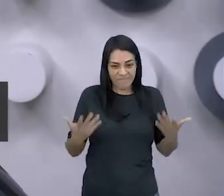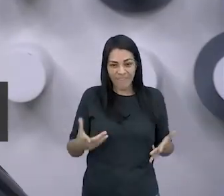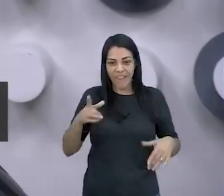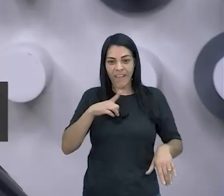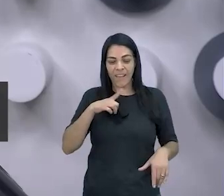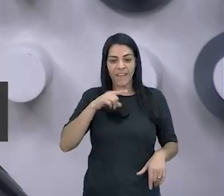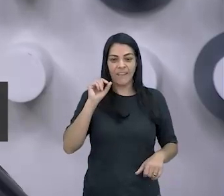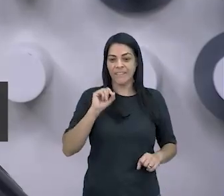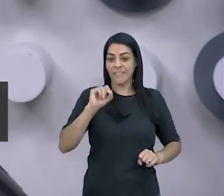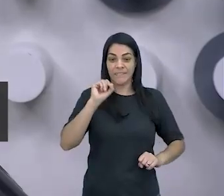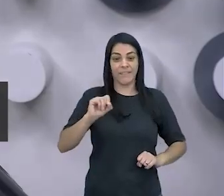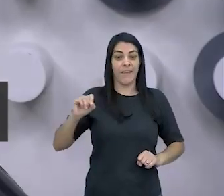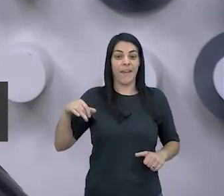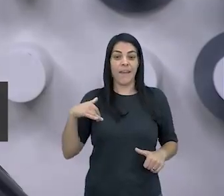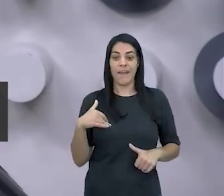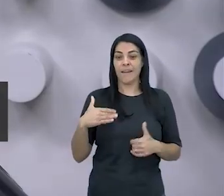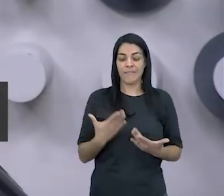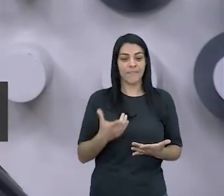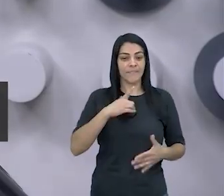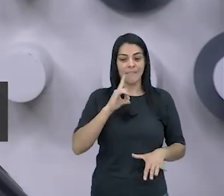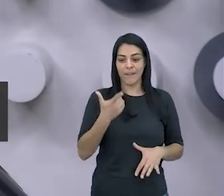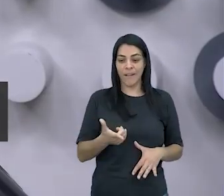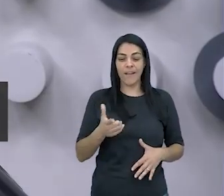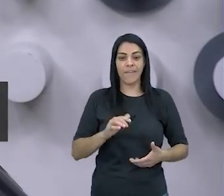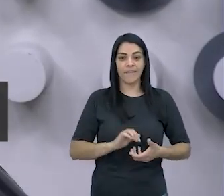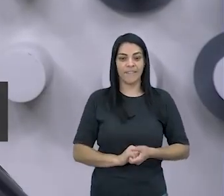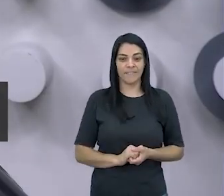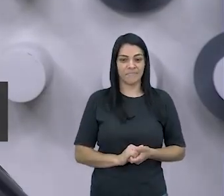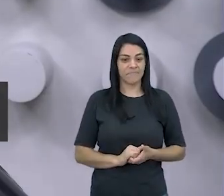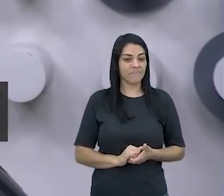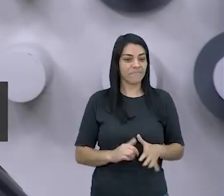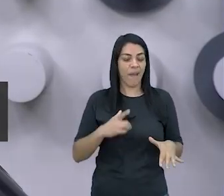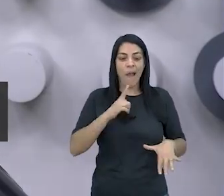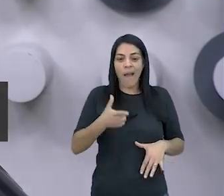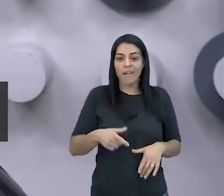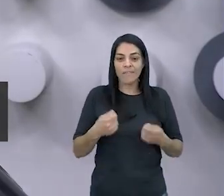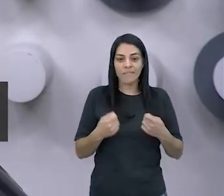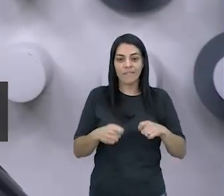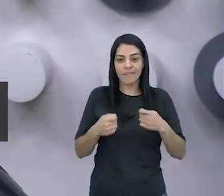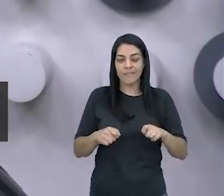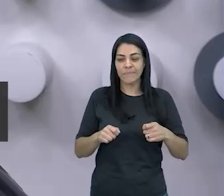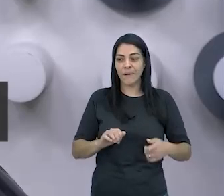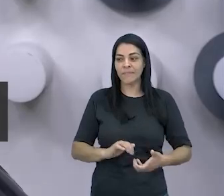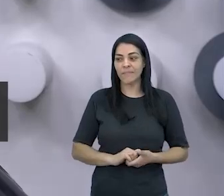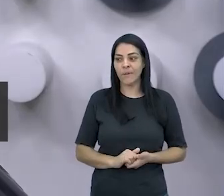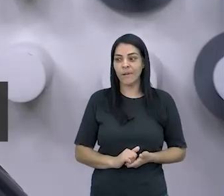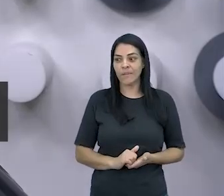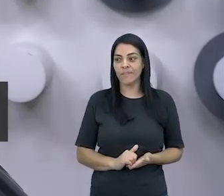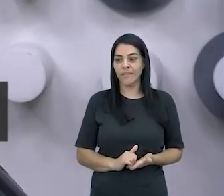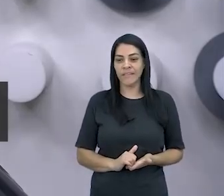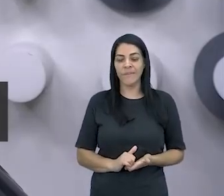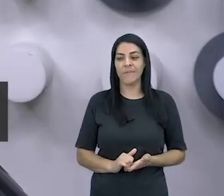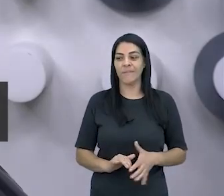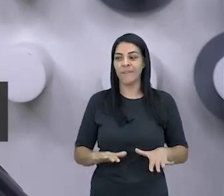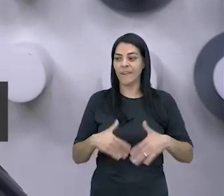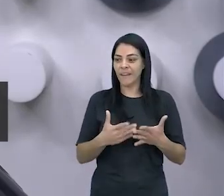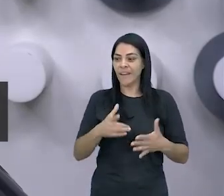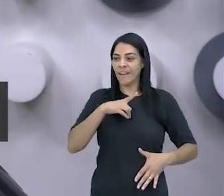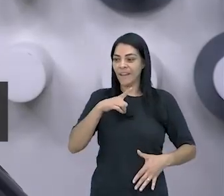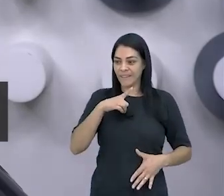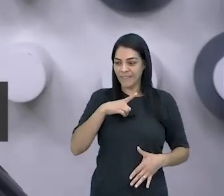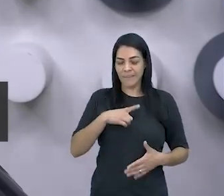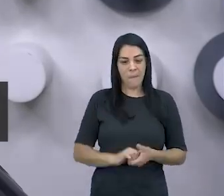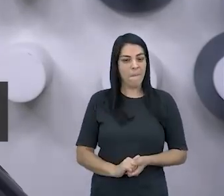que é algo mais que eu não tenho necessidade. Não vai mudar a vida. Porque, veja, quando a gente fala de riscos